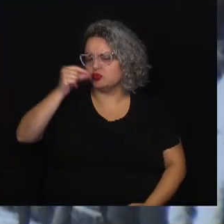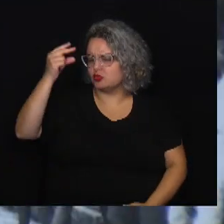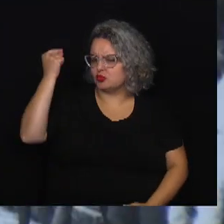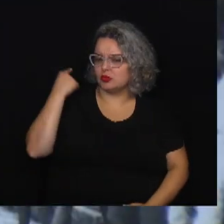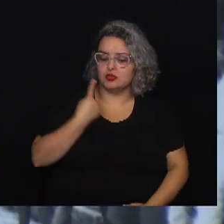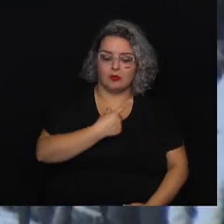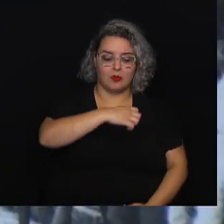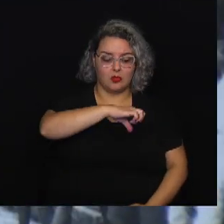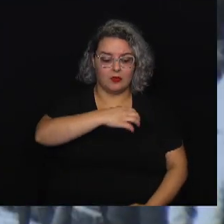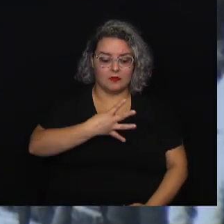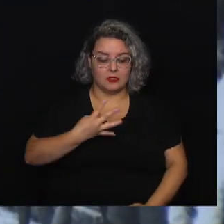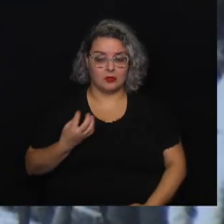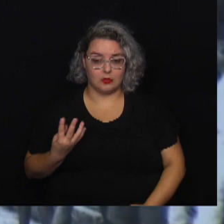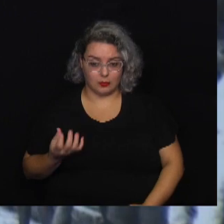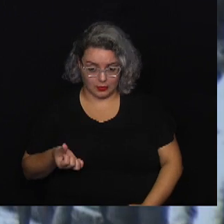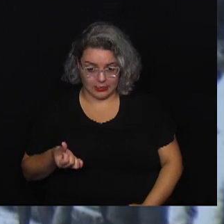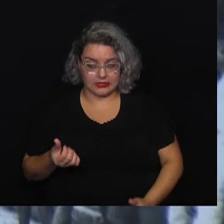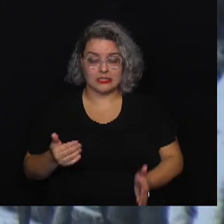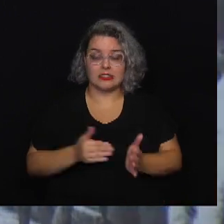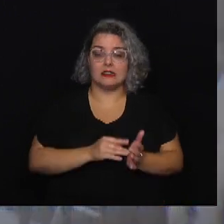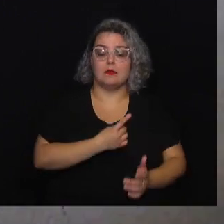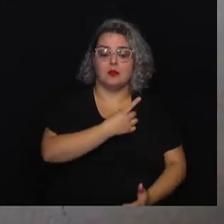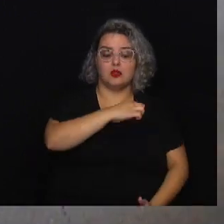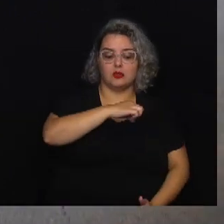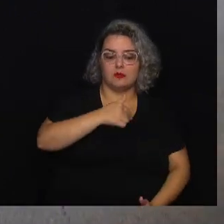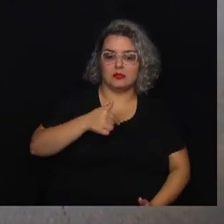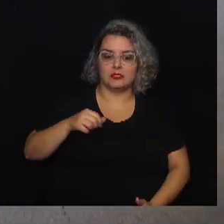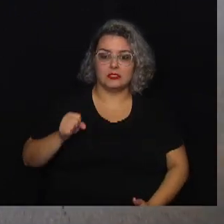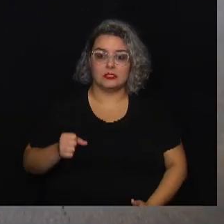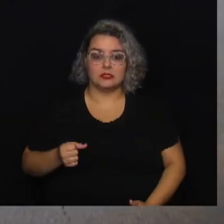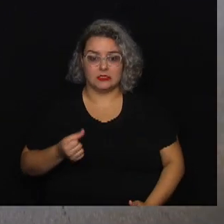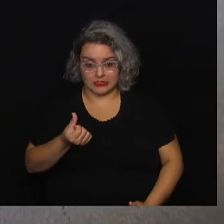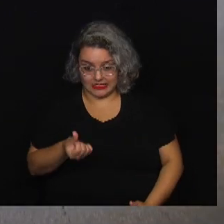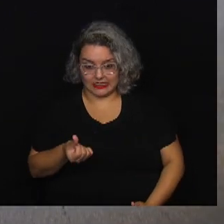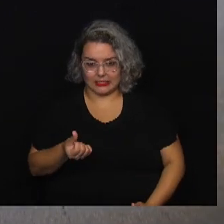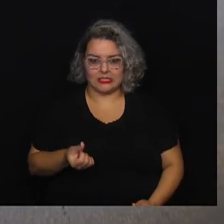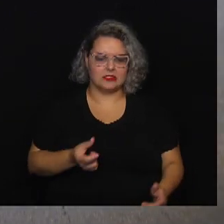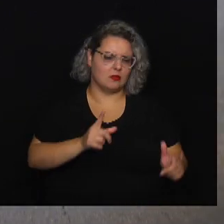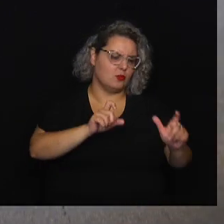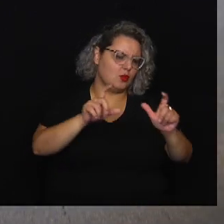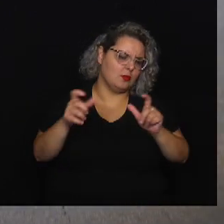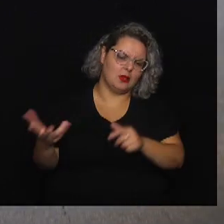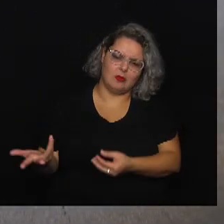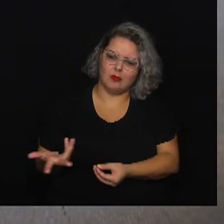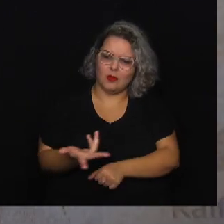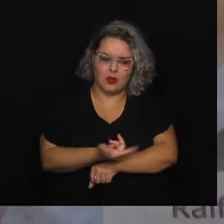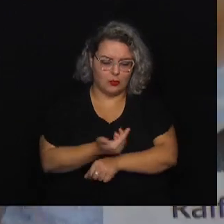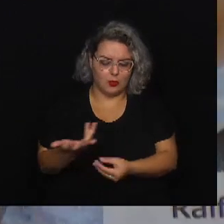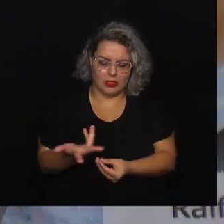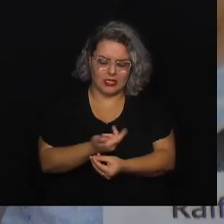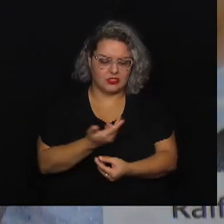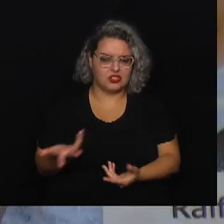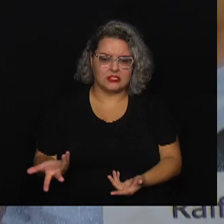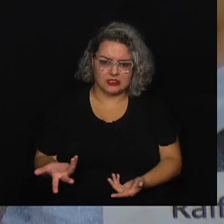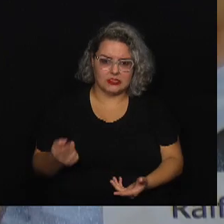até 76, quanto também fotos muito bem feitas por artistas da cidade de Campinas